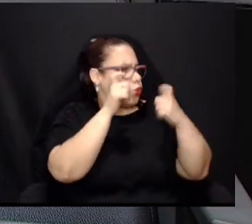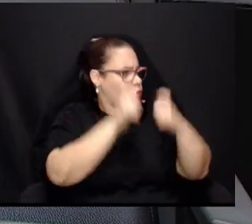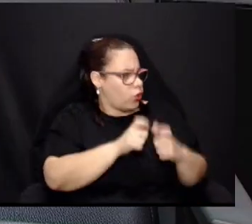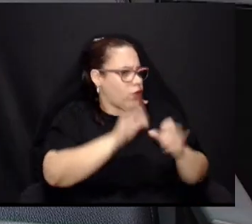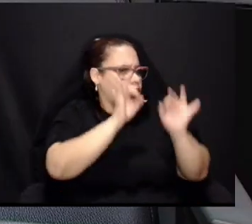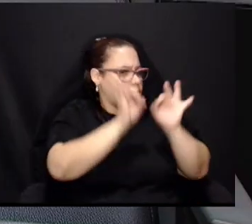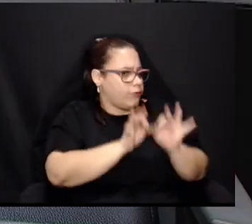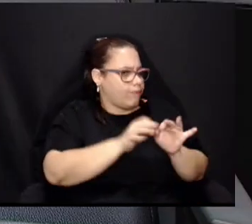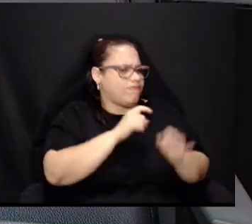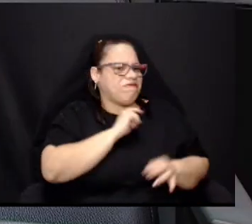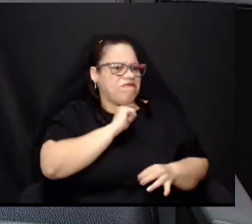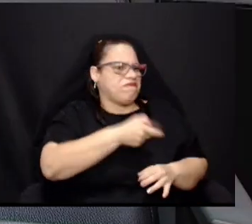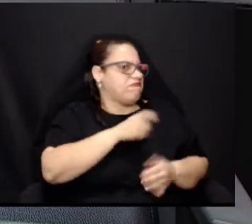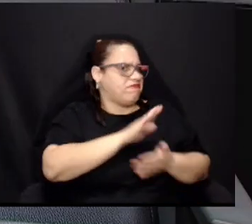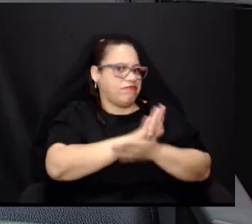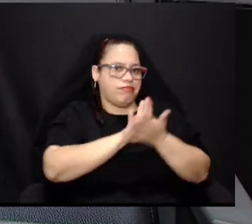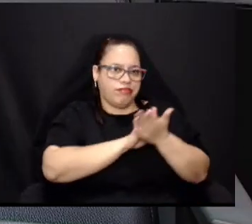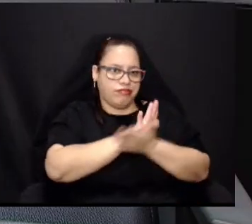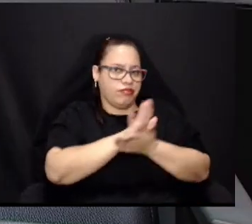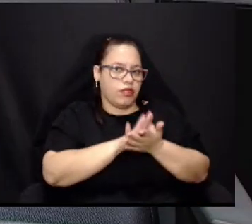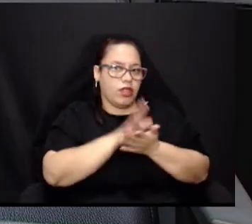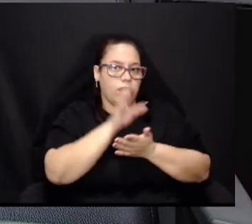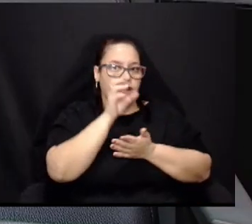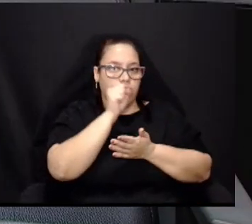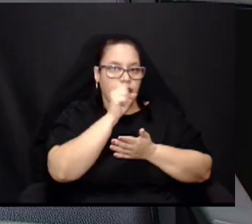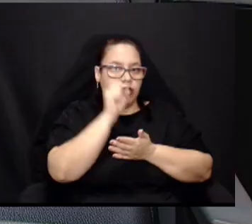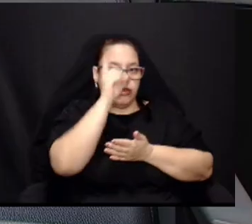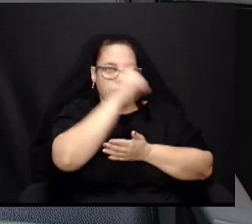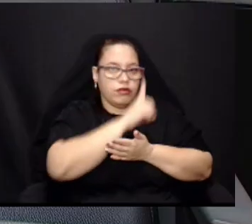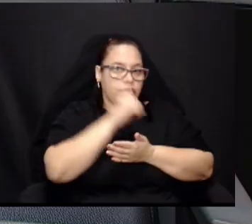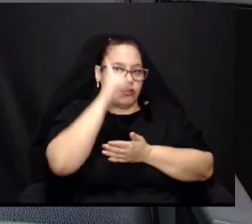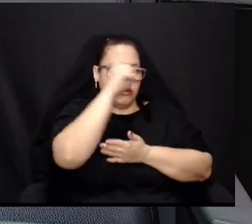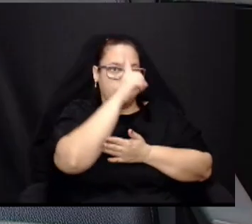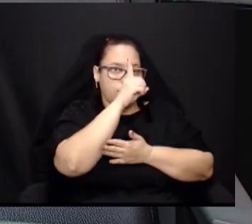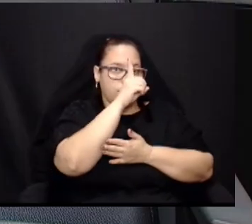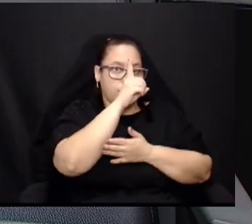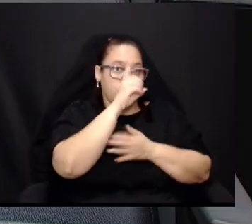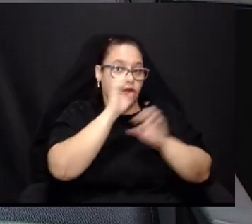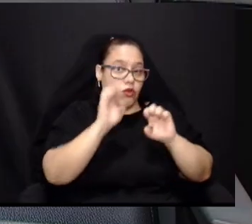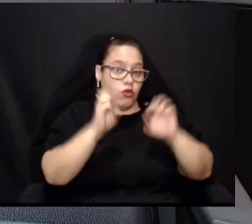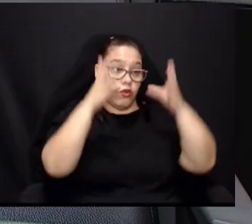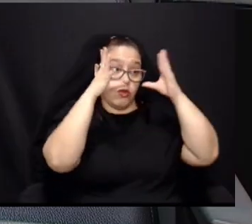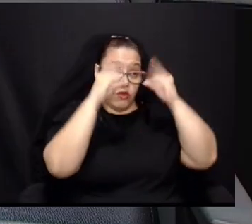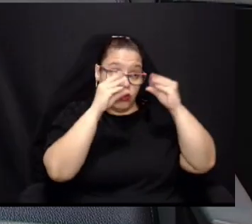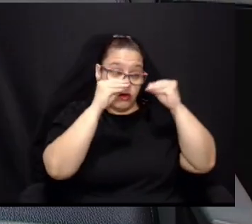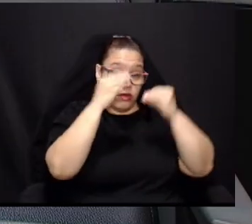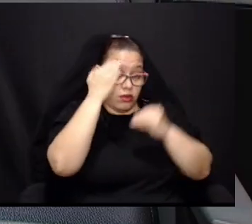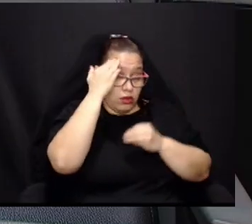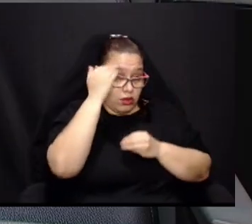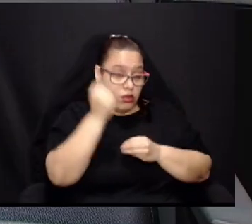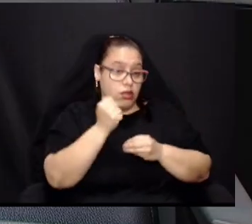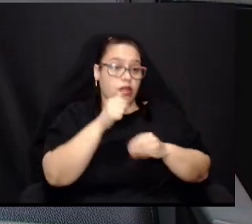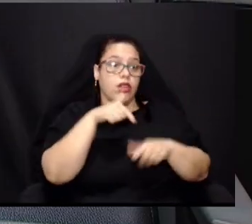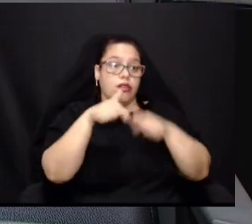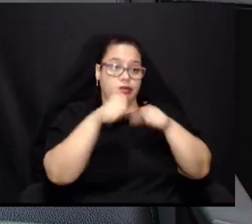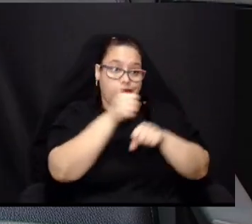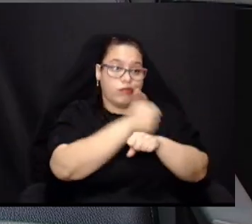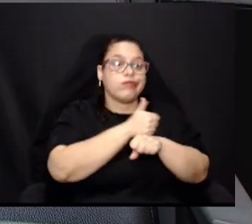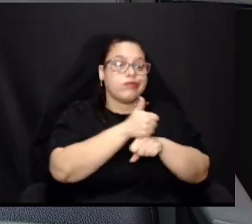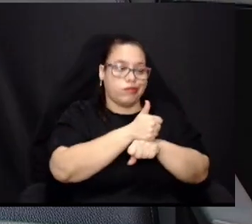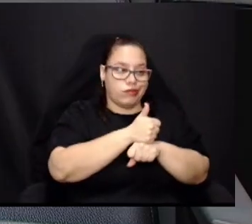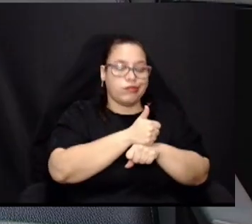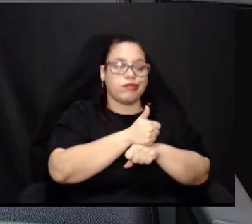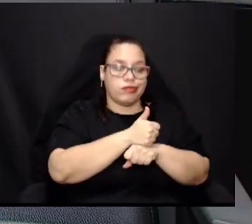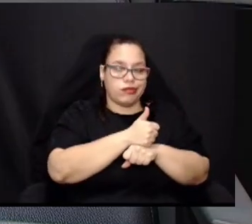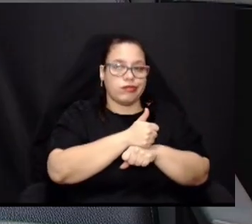importa de trabalhar num sábado, num domingo, num evento noturno. A gente sabe que é inerente à nossa função, né? E Então, isso é importante. a